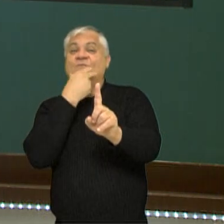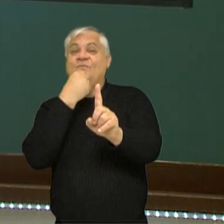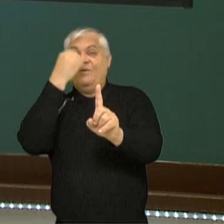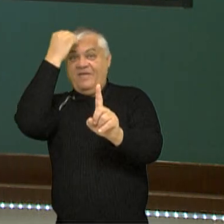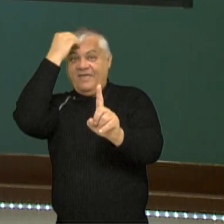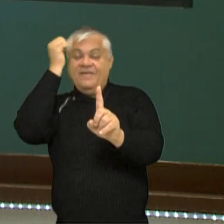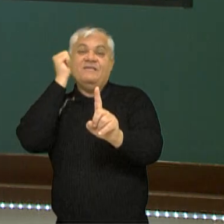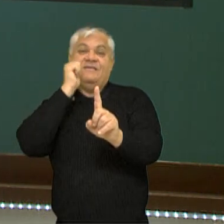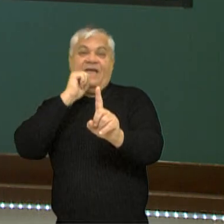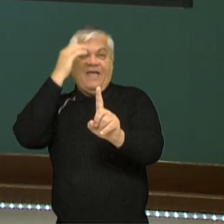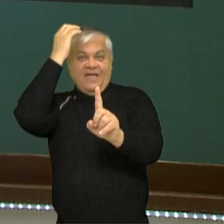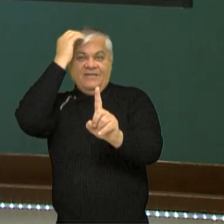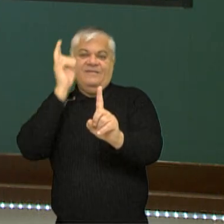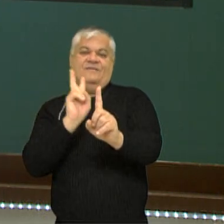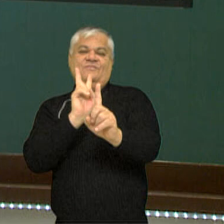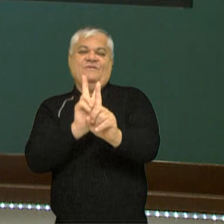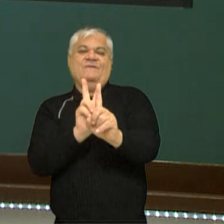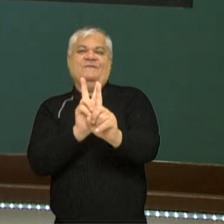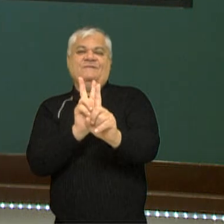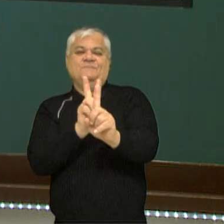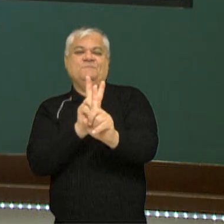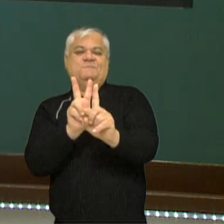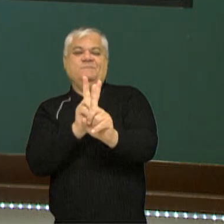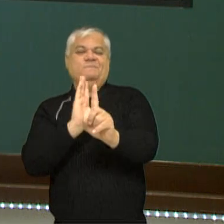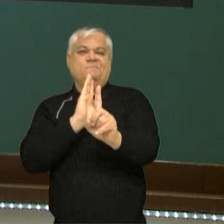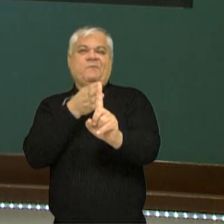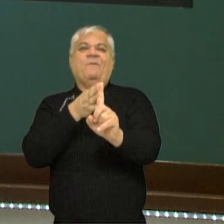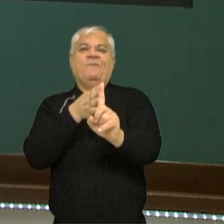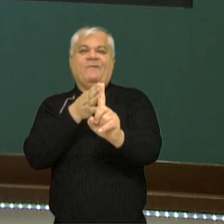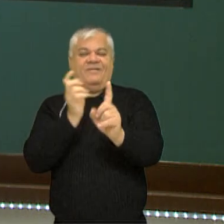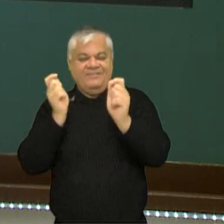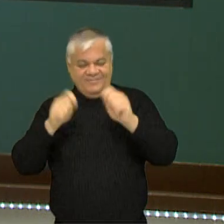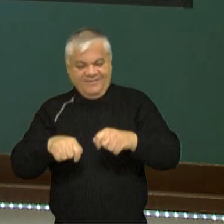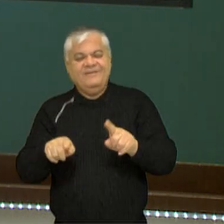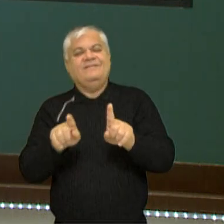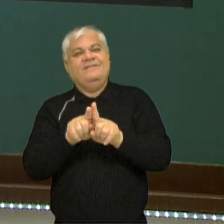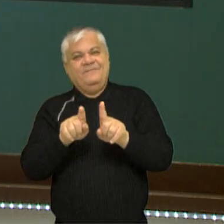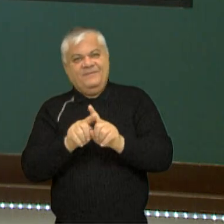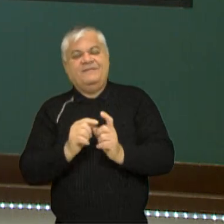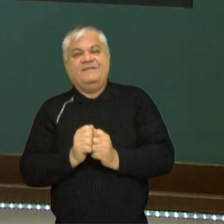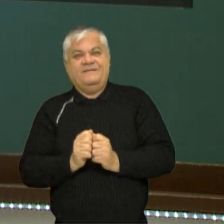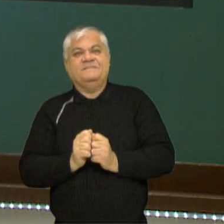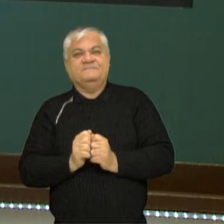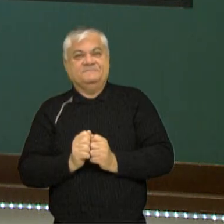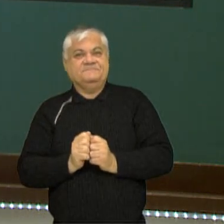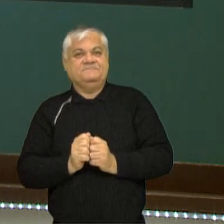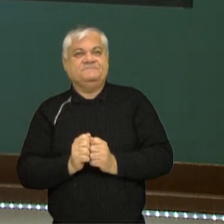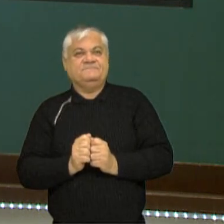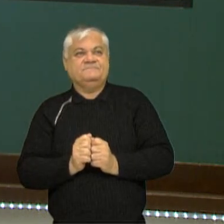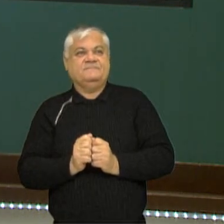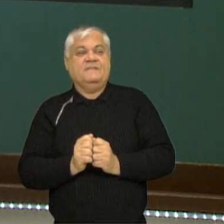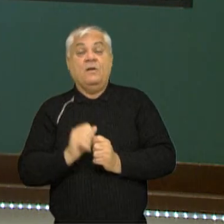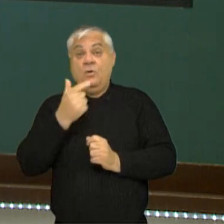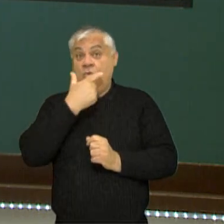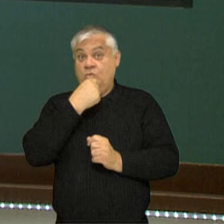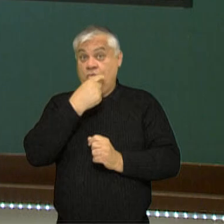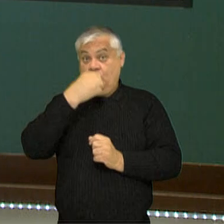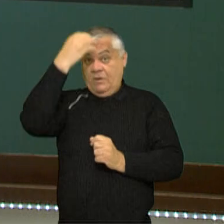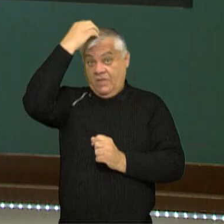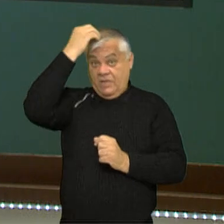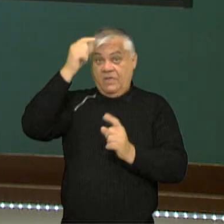aplicar o checkmate com rei e dama, como também consegue aplicar o checkmate com rei e torre, uma torre, tá certo, gente? Então